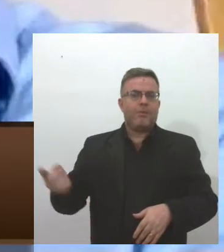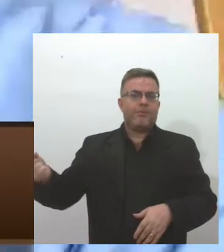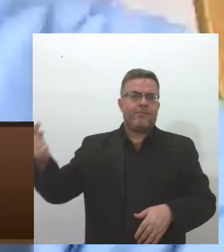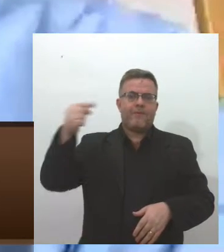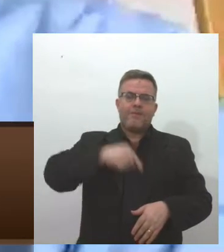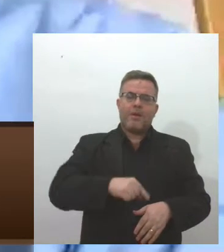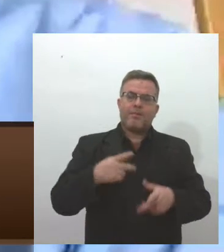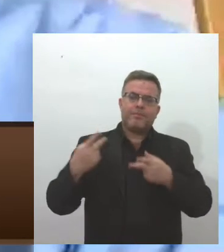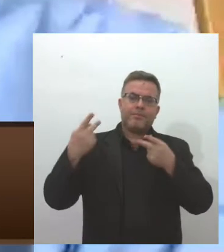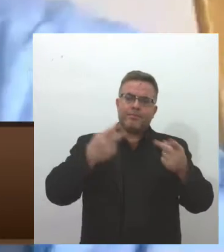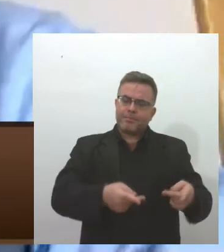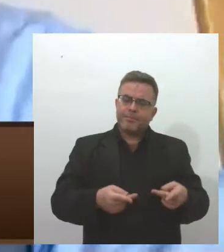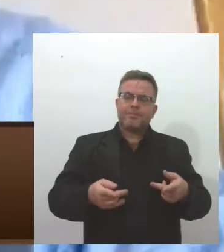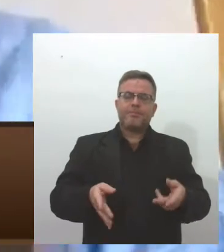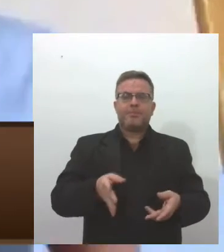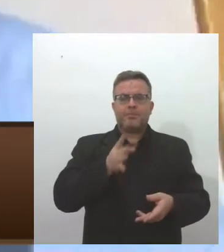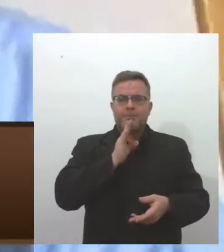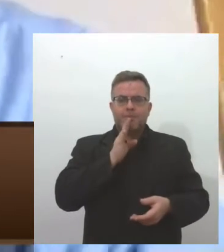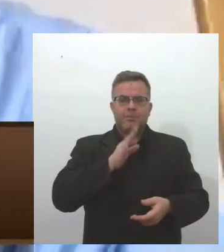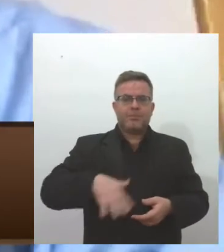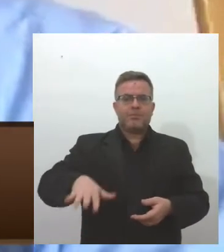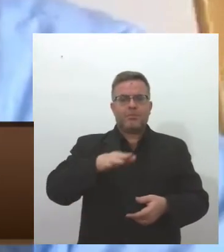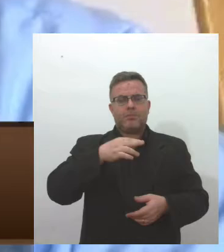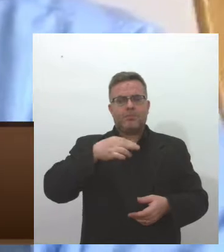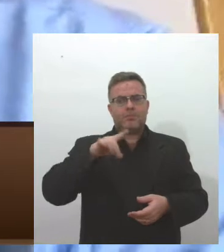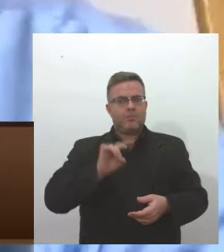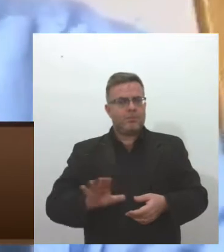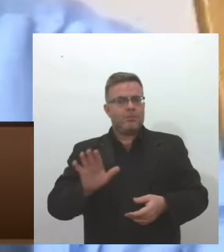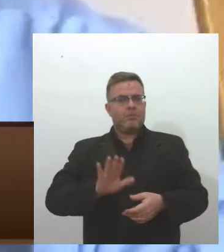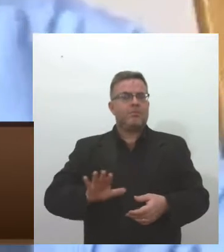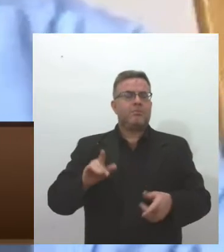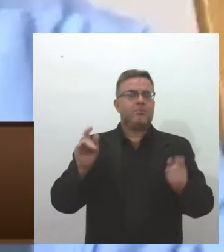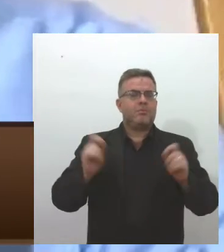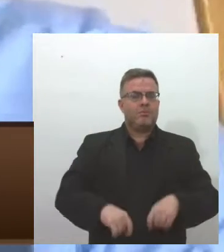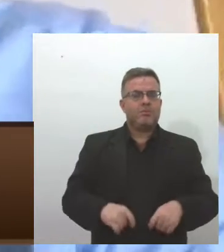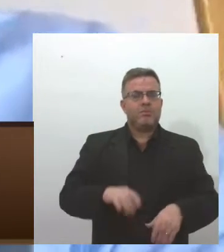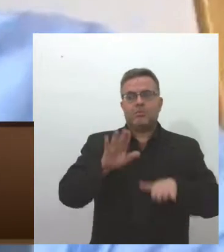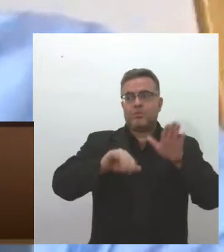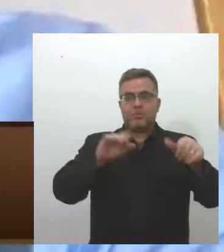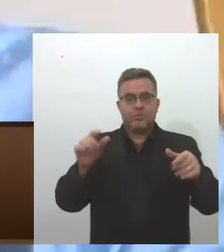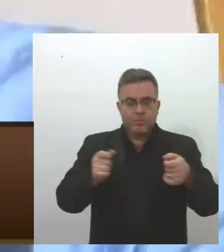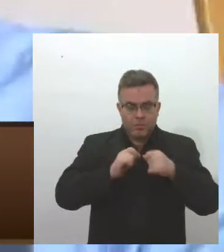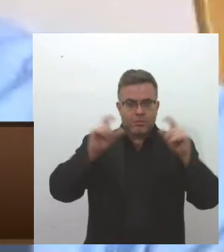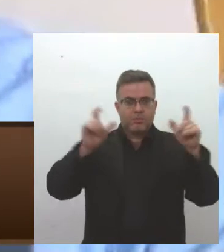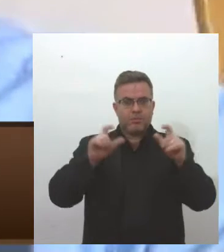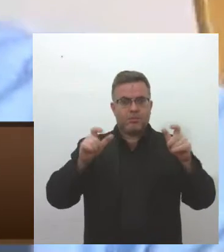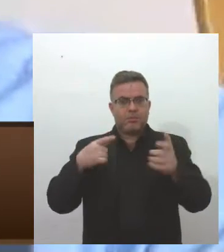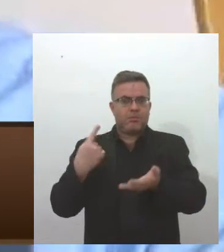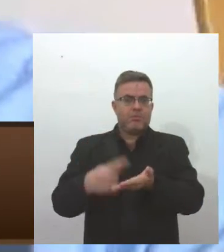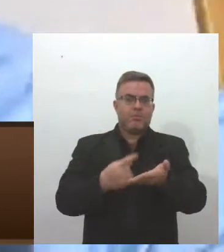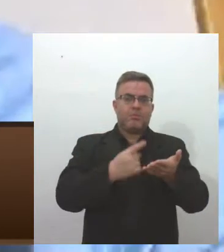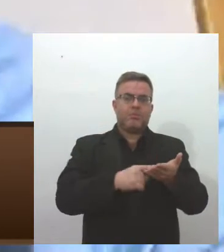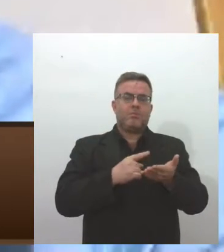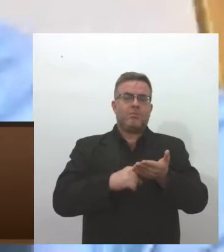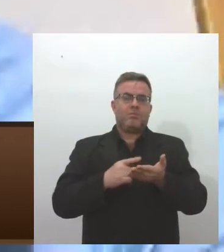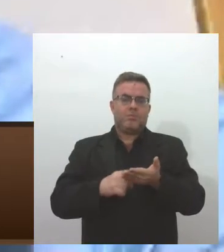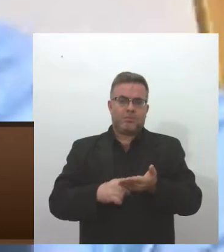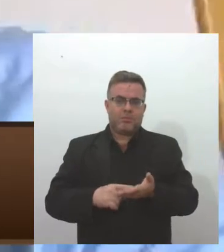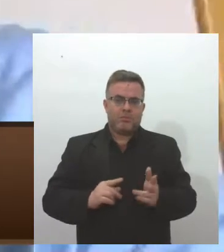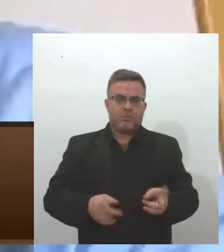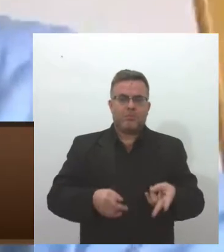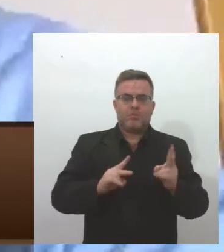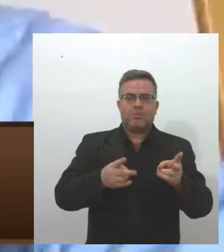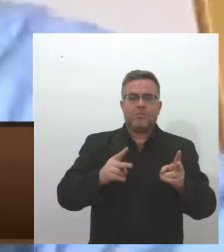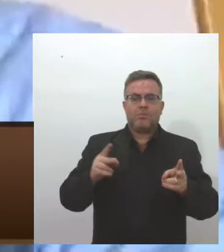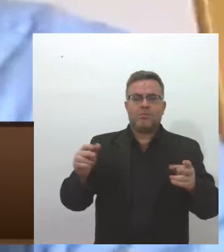nos estados do nordeste, nos estados vizinhos. A gente precisa despertar com o marketing o desejo dessas